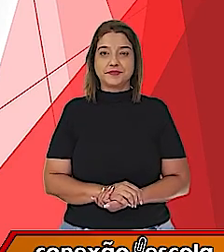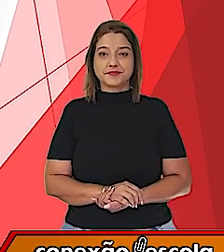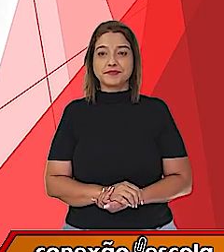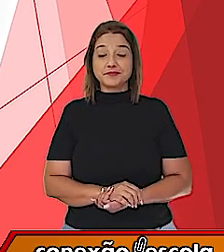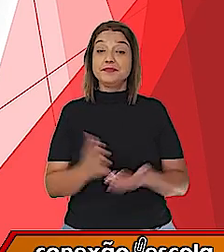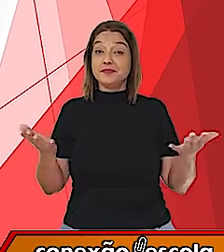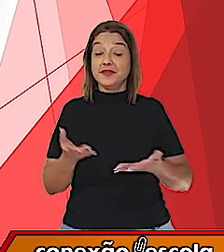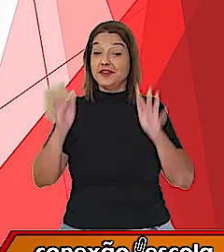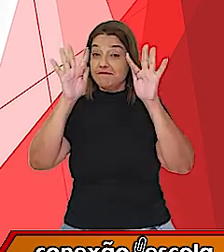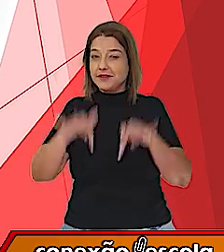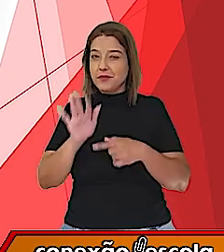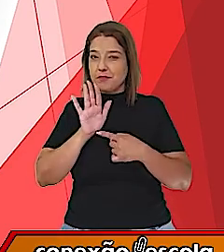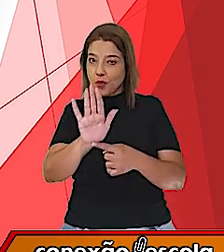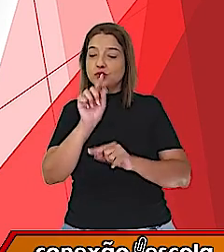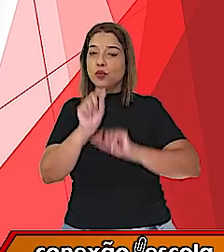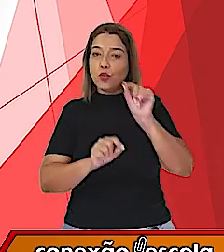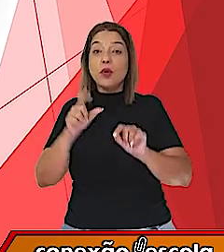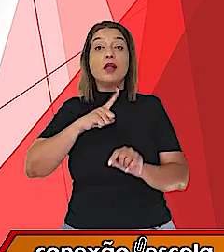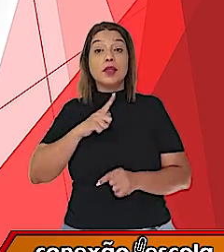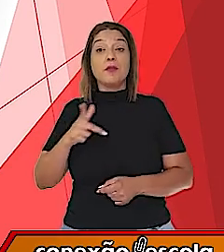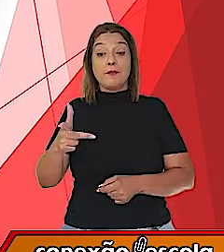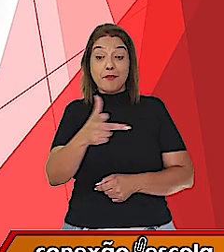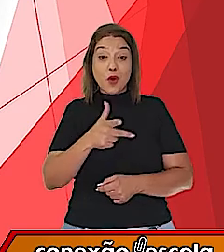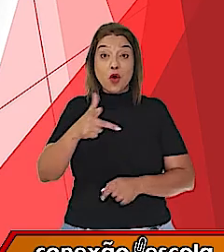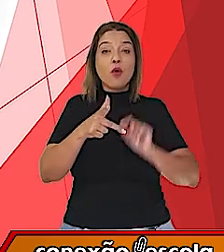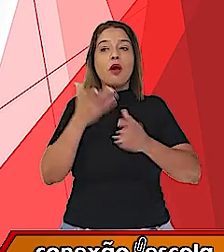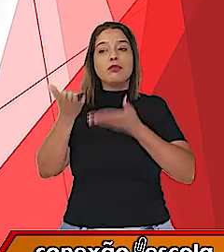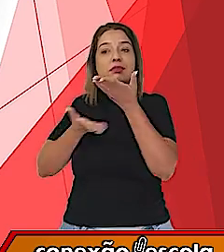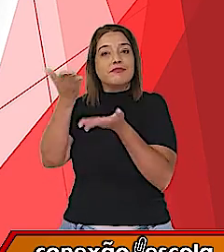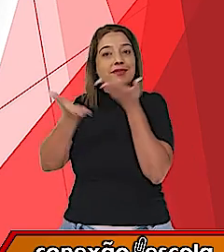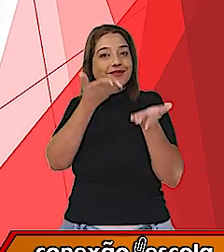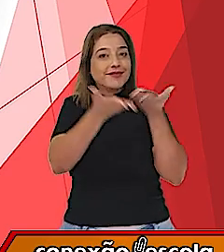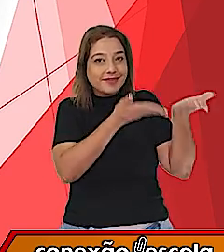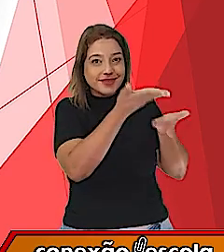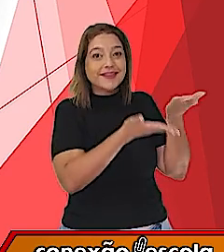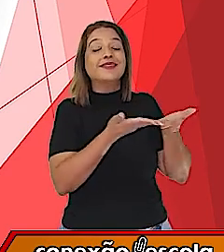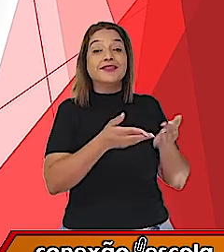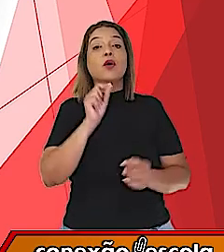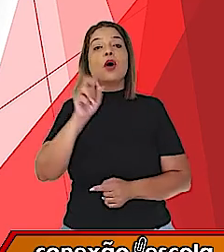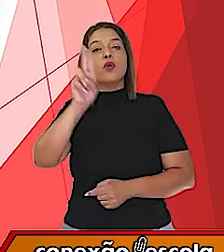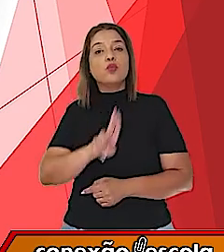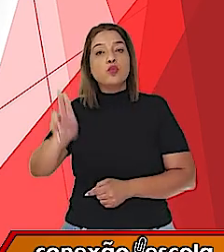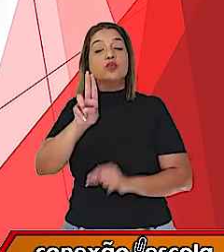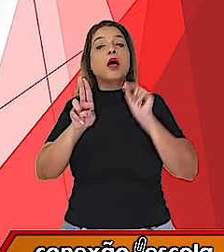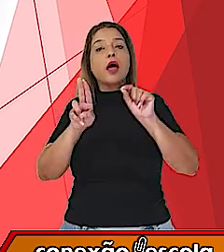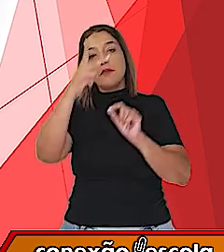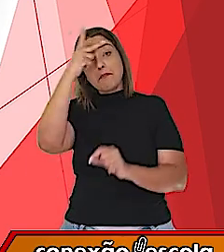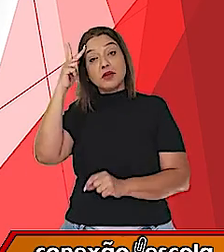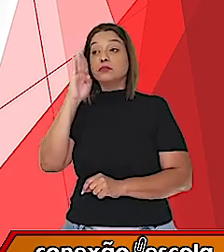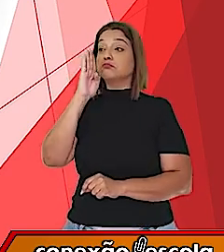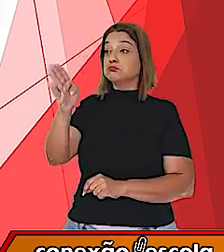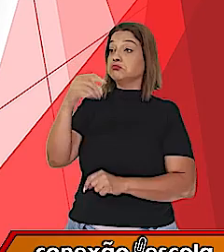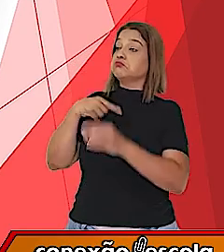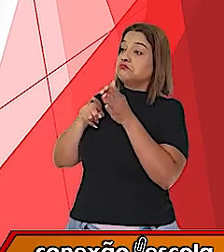E para finalizar, temos os pronomes de tratamento, que são usados para se dirigir